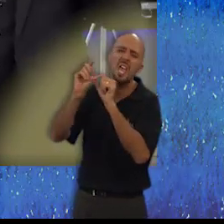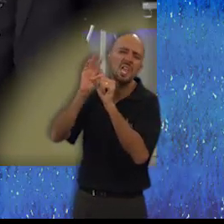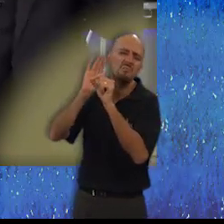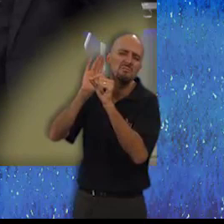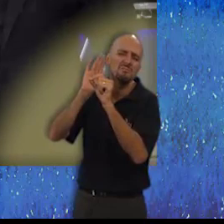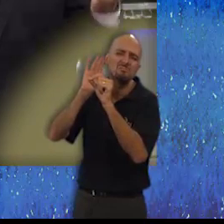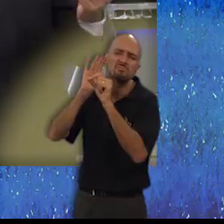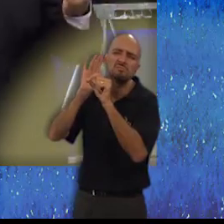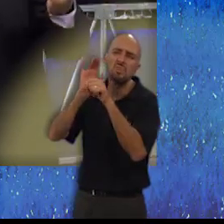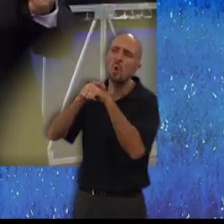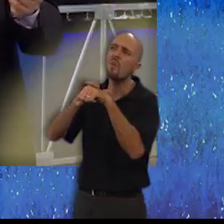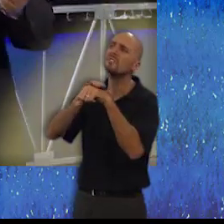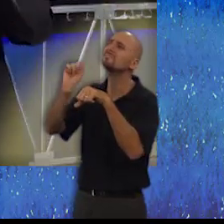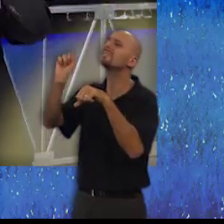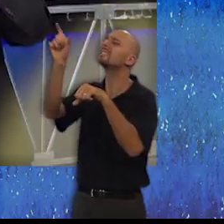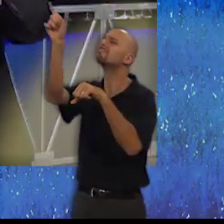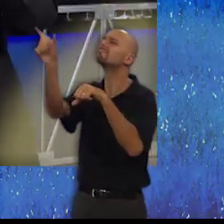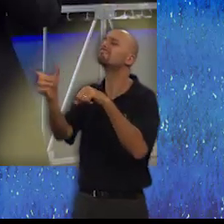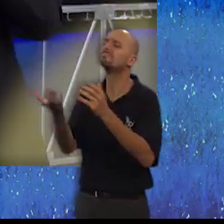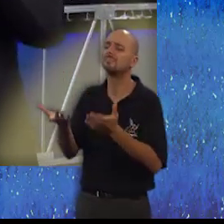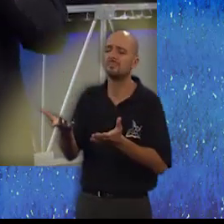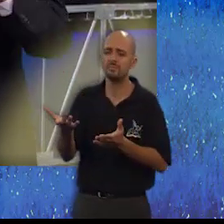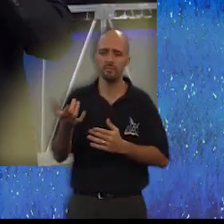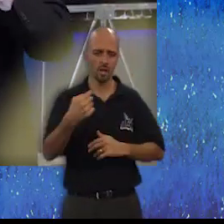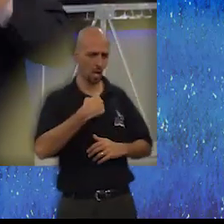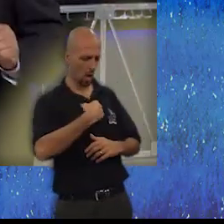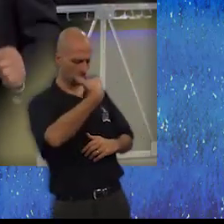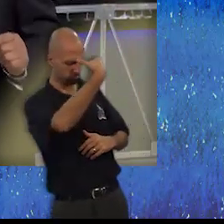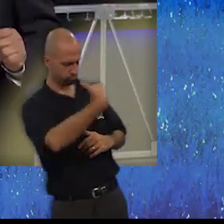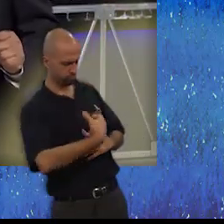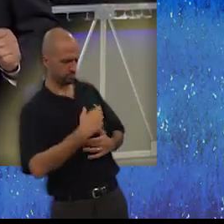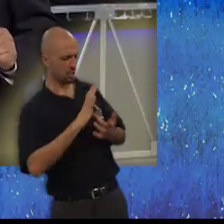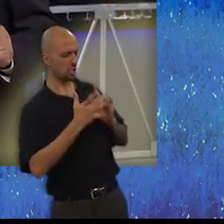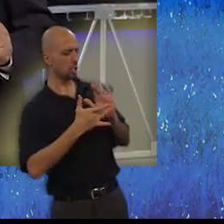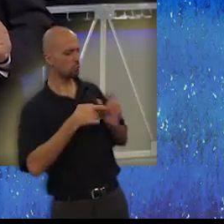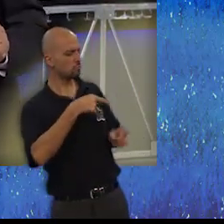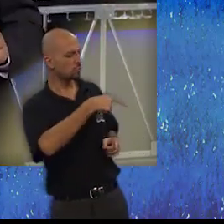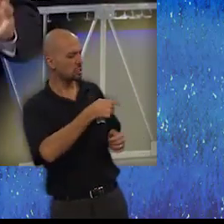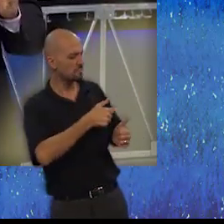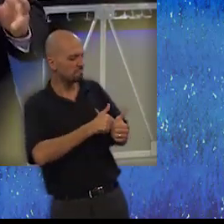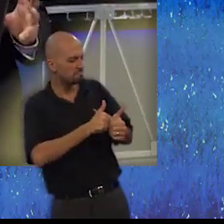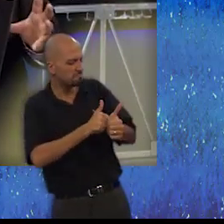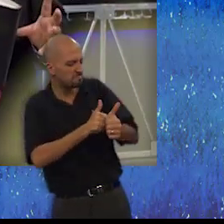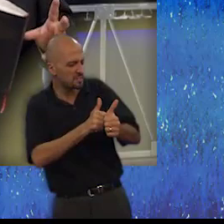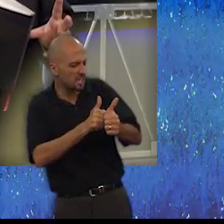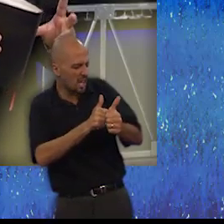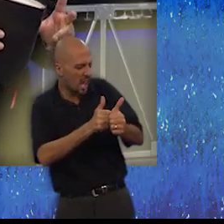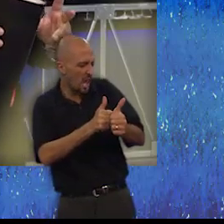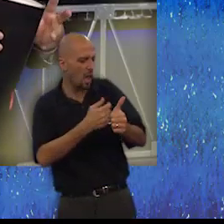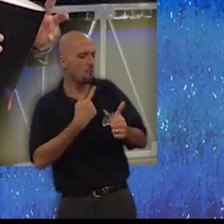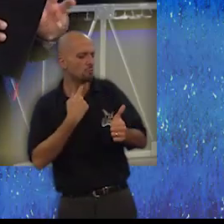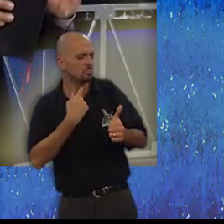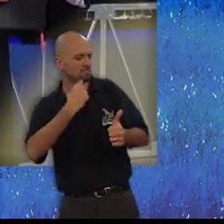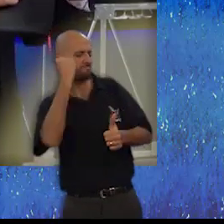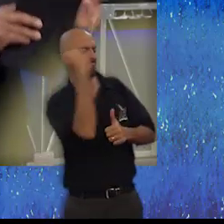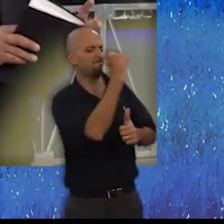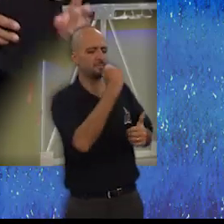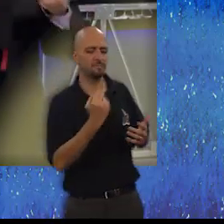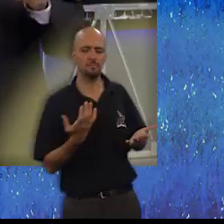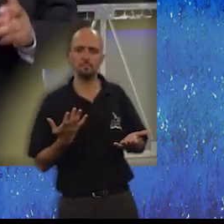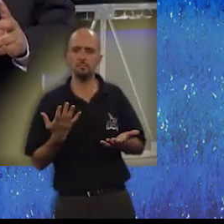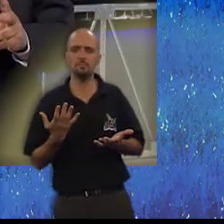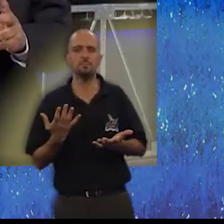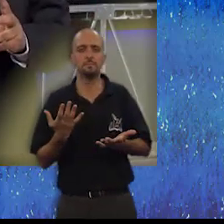falando, com quem eu estou falando? E a voz diz, eu sou Jesus a quem tu persegues. Isso mostra que quando alguém